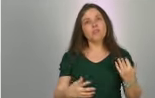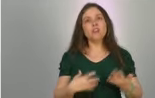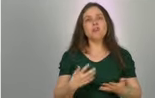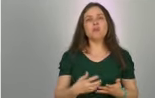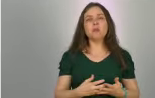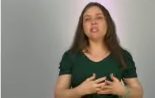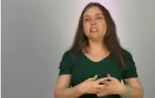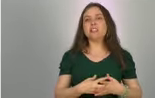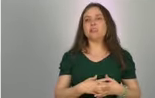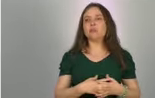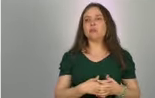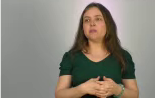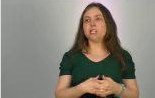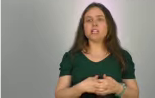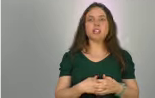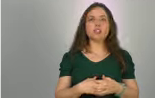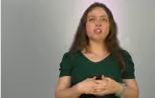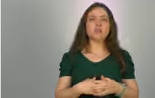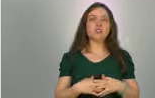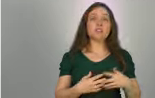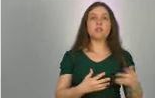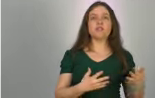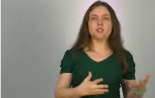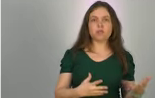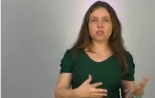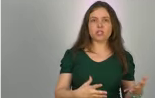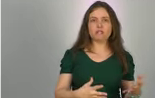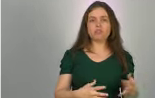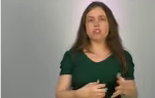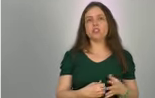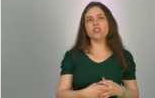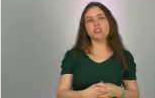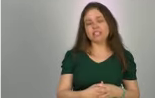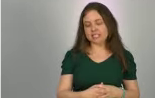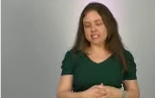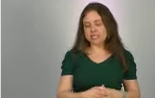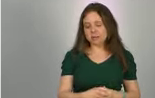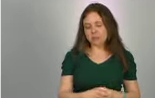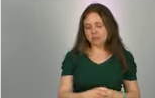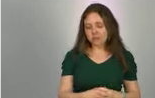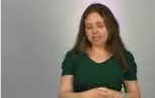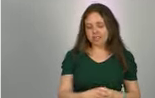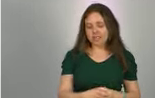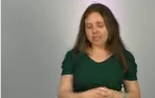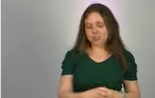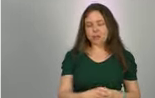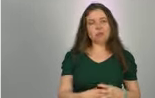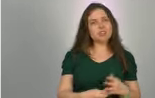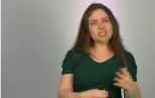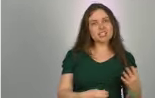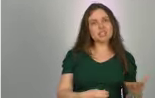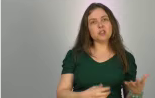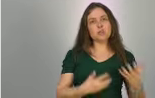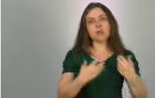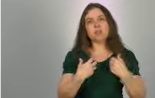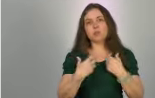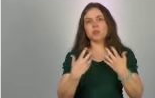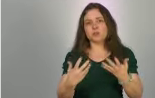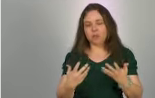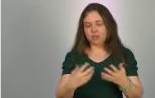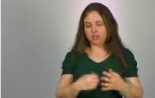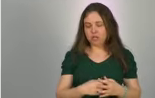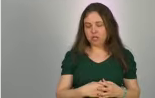instrumentos e foi-me apresentado essa possibilidade então de desenvolver esse projeto de digitalização isso foi muito